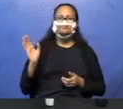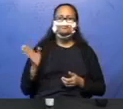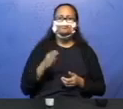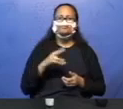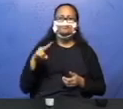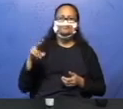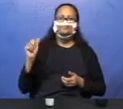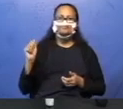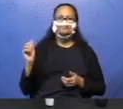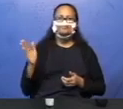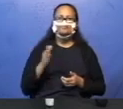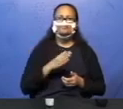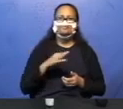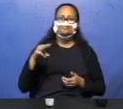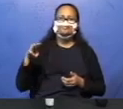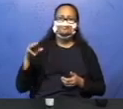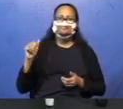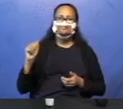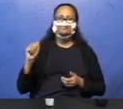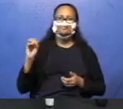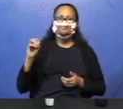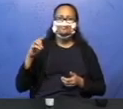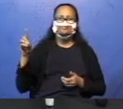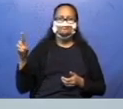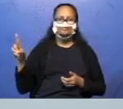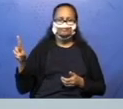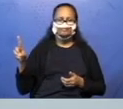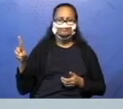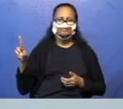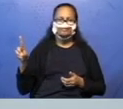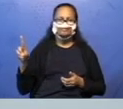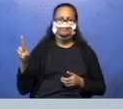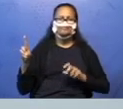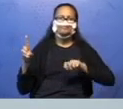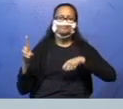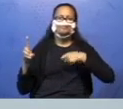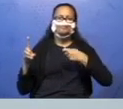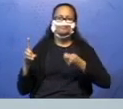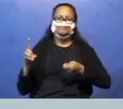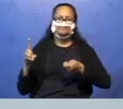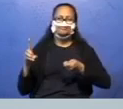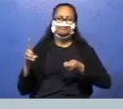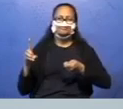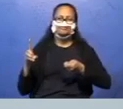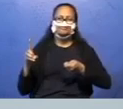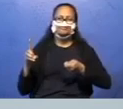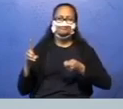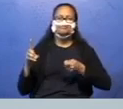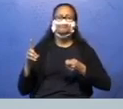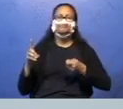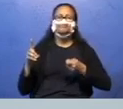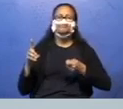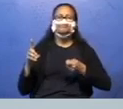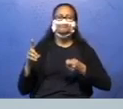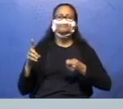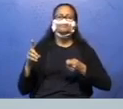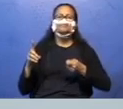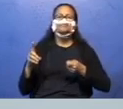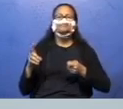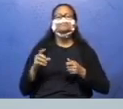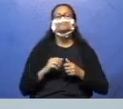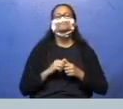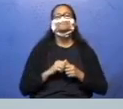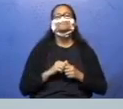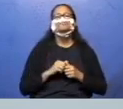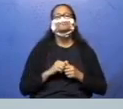mão. Tudo palavrinha pequena. Presta atenção nos espacinhos. 4 palavrinhas. O,